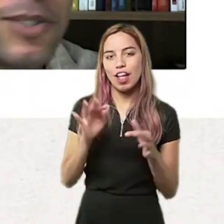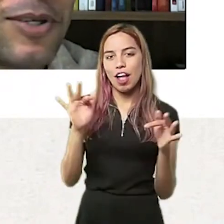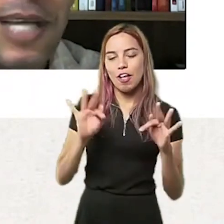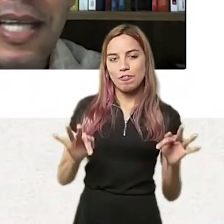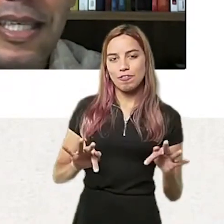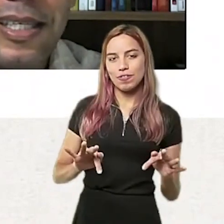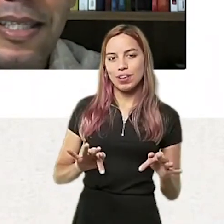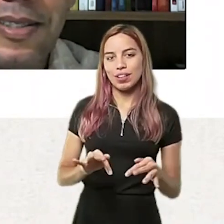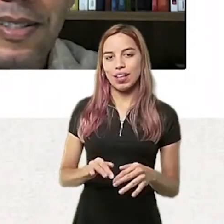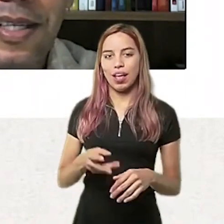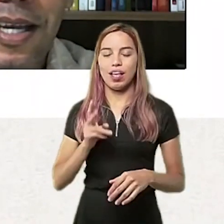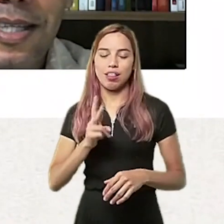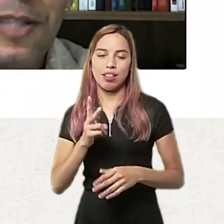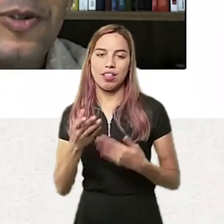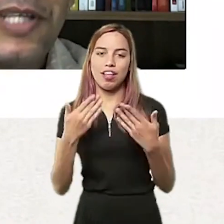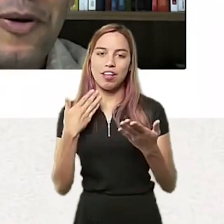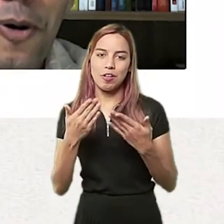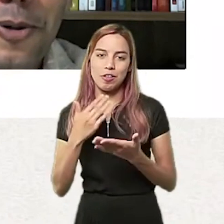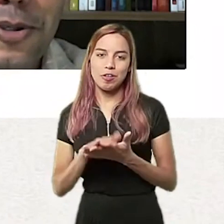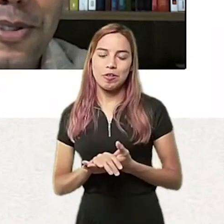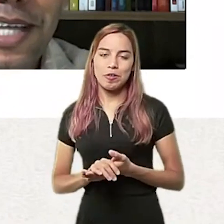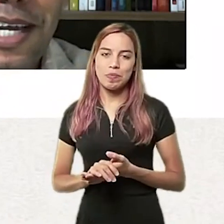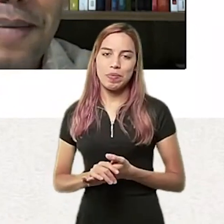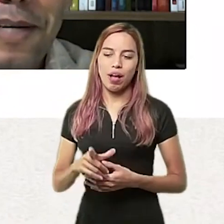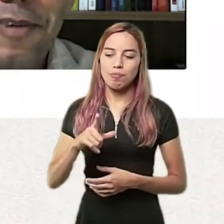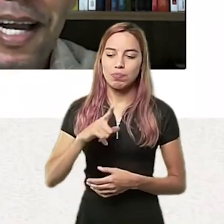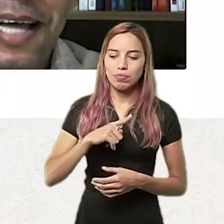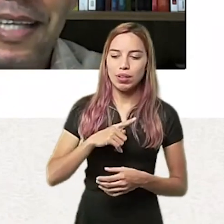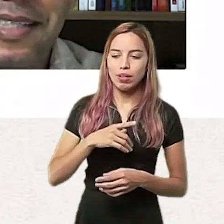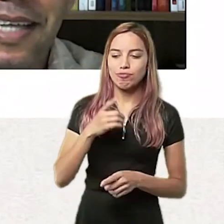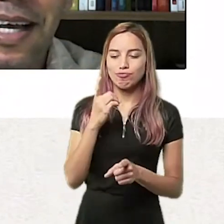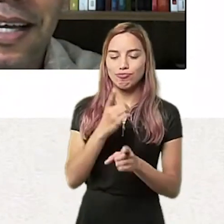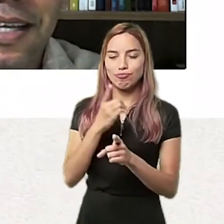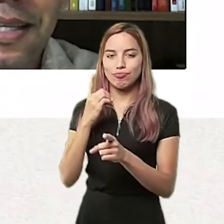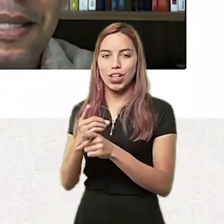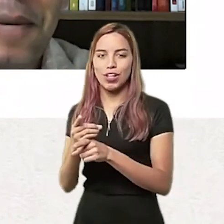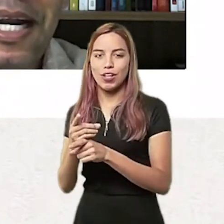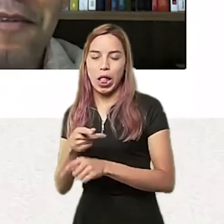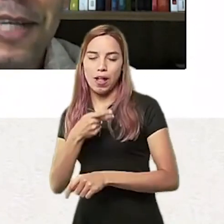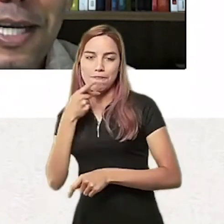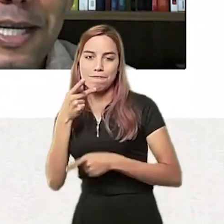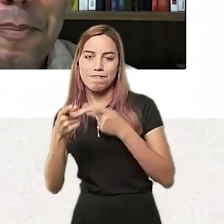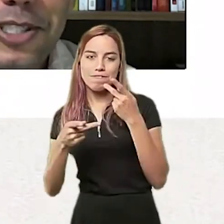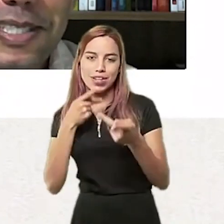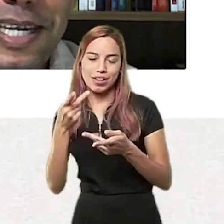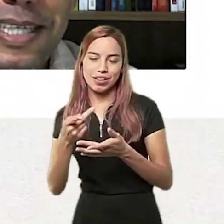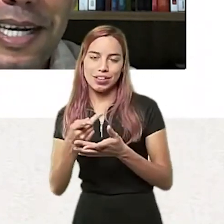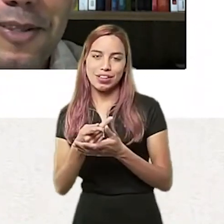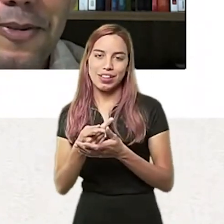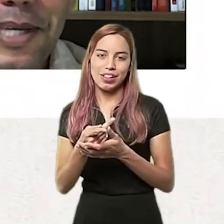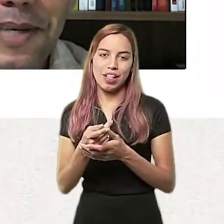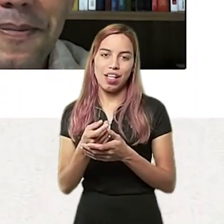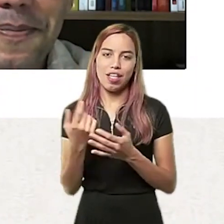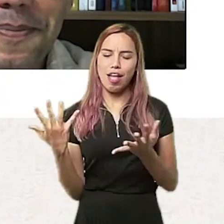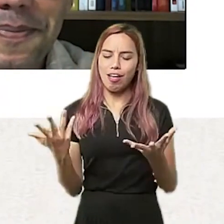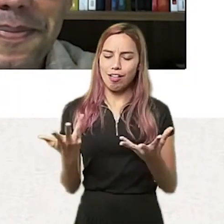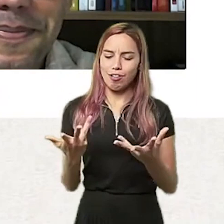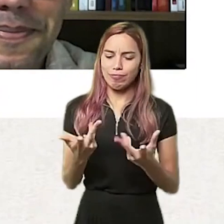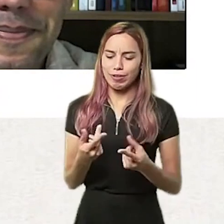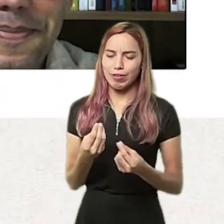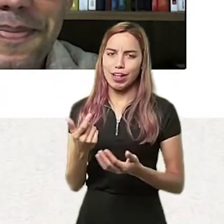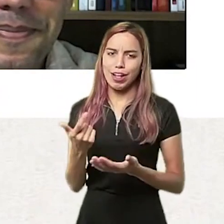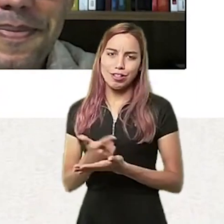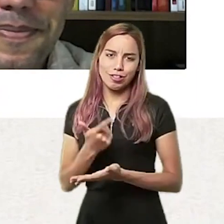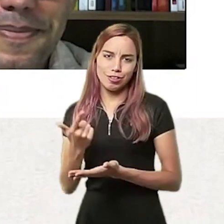nos proporcionar tantos encontros, né, para falar dessa maravilha que pode ser a literatura.